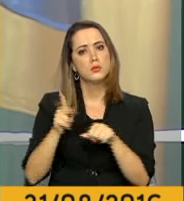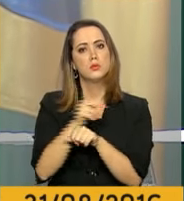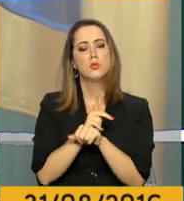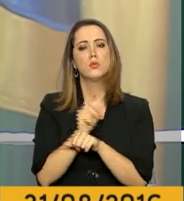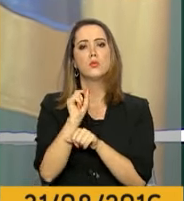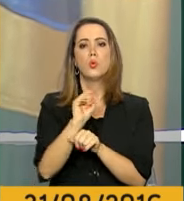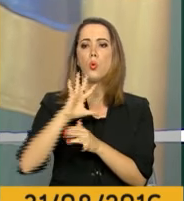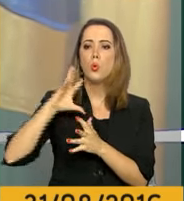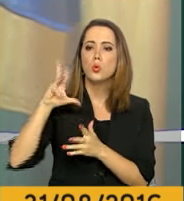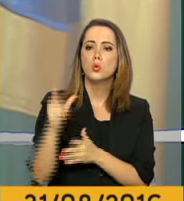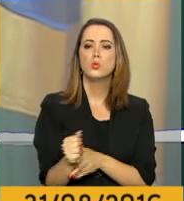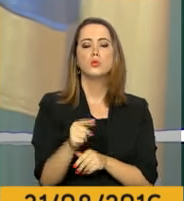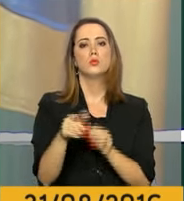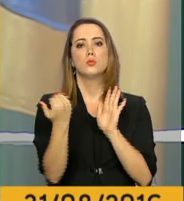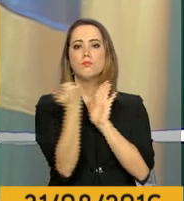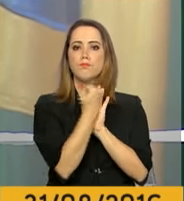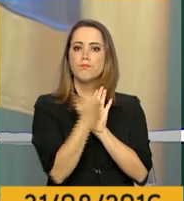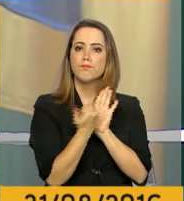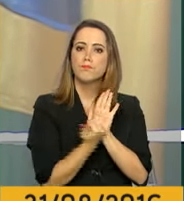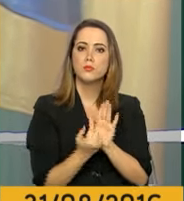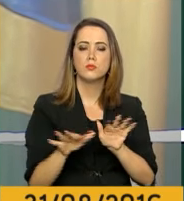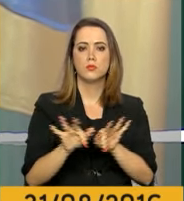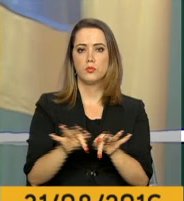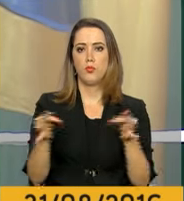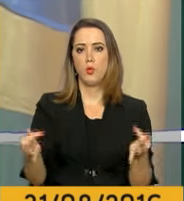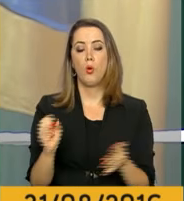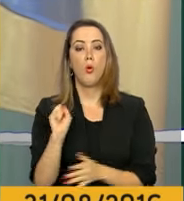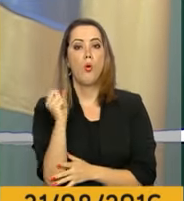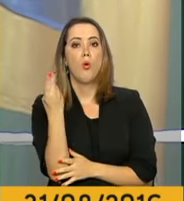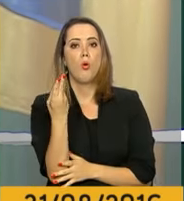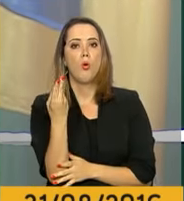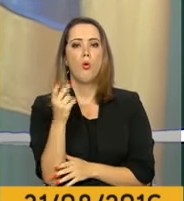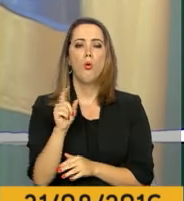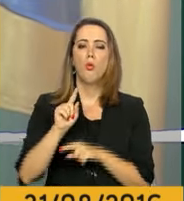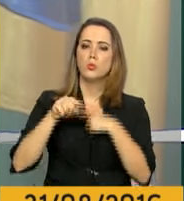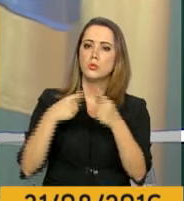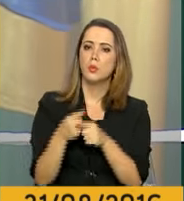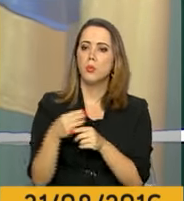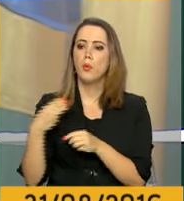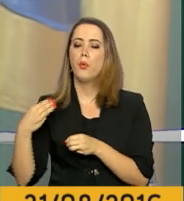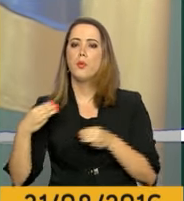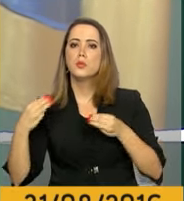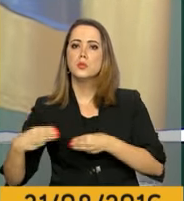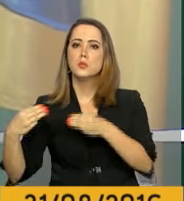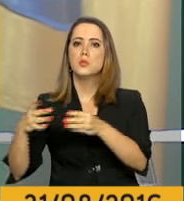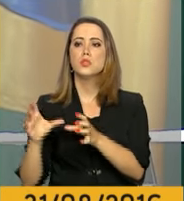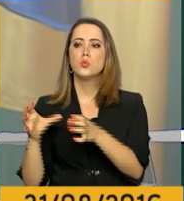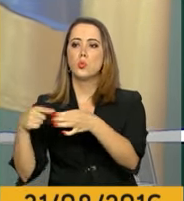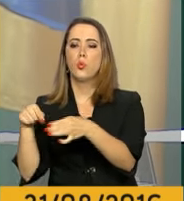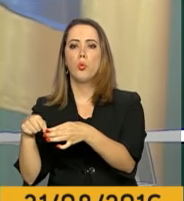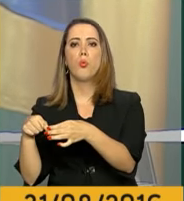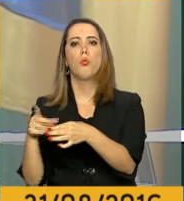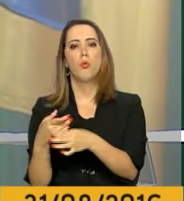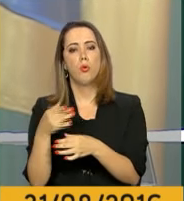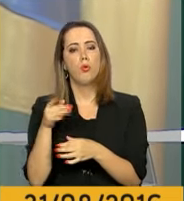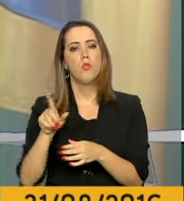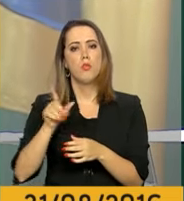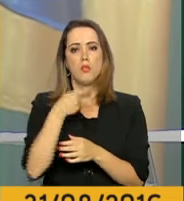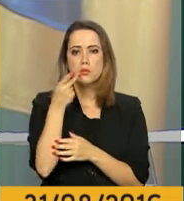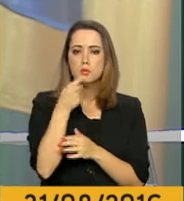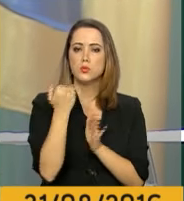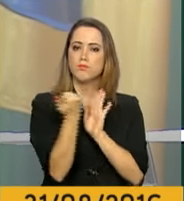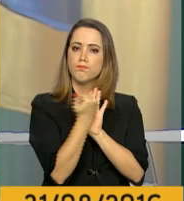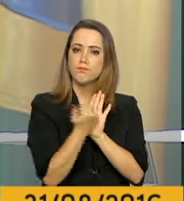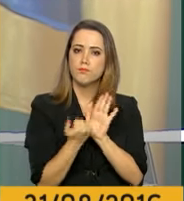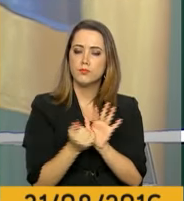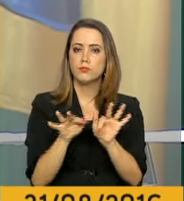são todas as fórmulas desburocratizantes ou, então, parceladamente. Ministro Tal, ministro do Trabalho, esteve comigo há poucos dias, trazendo